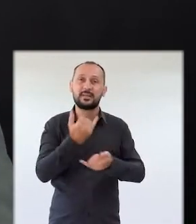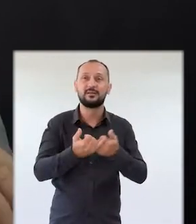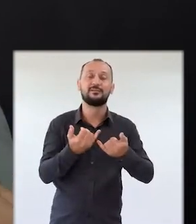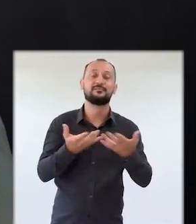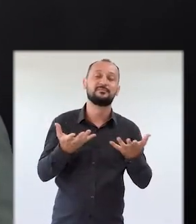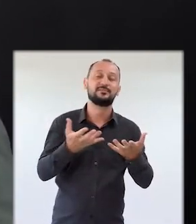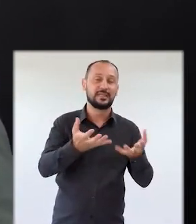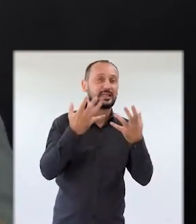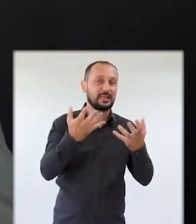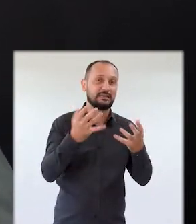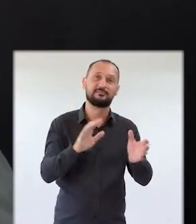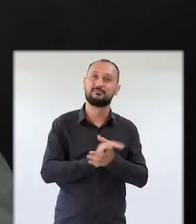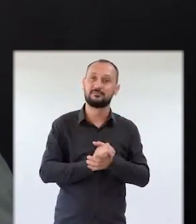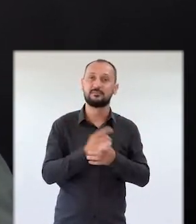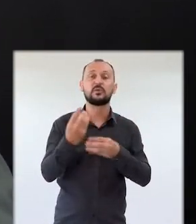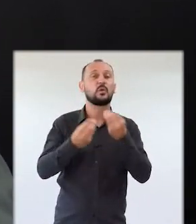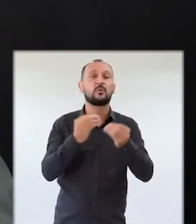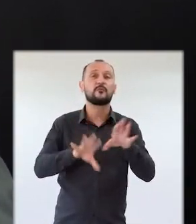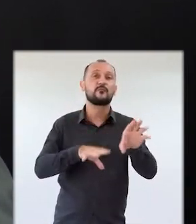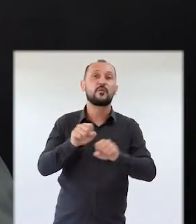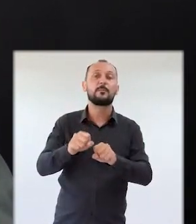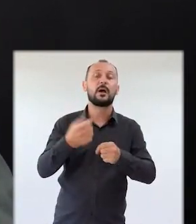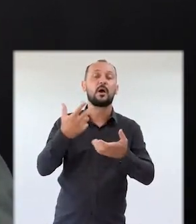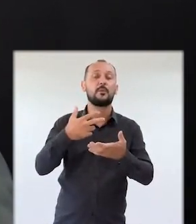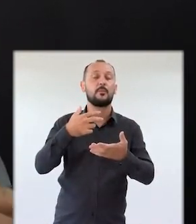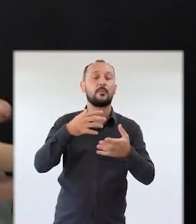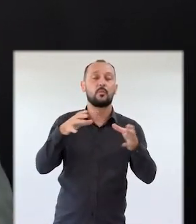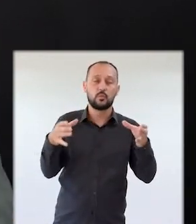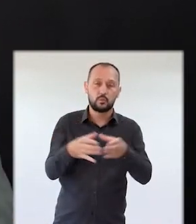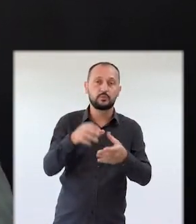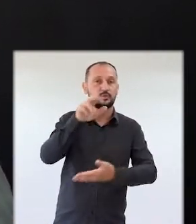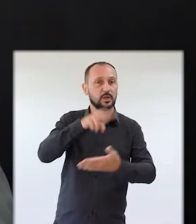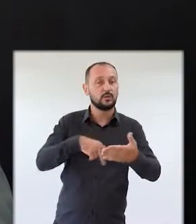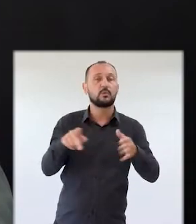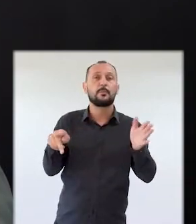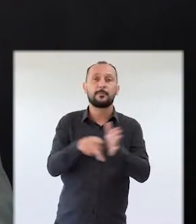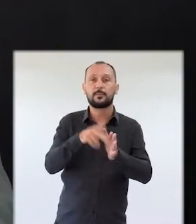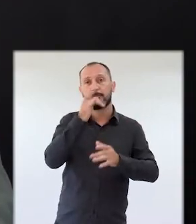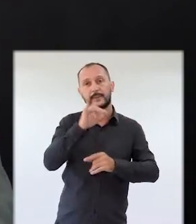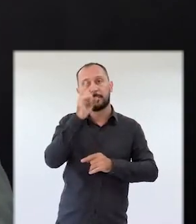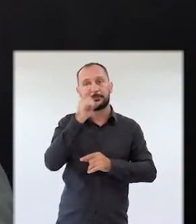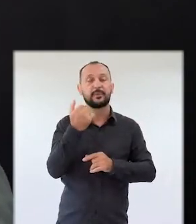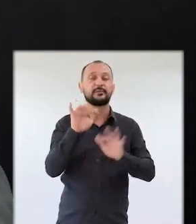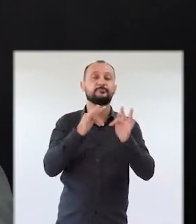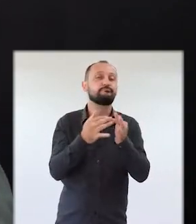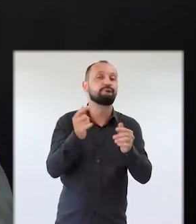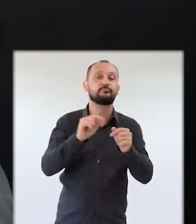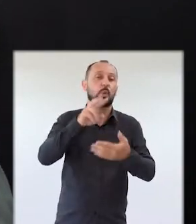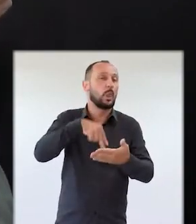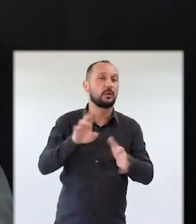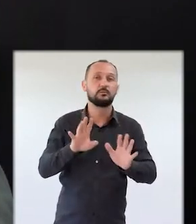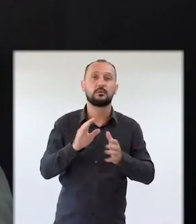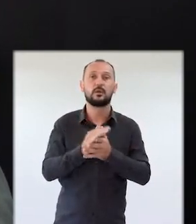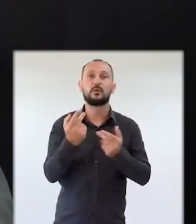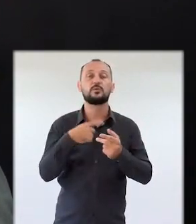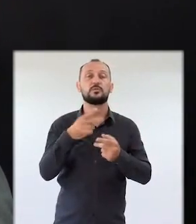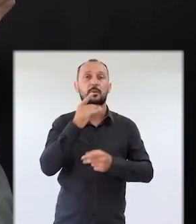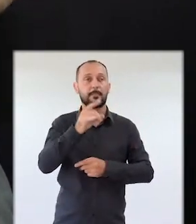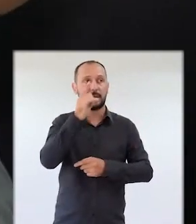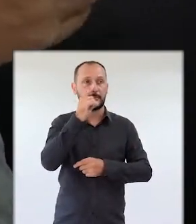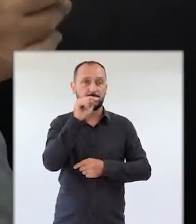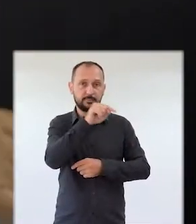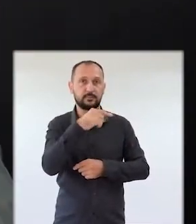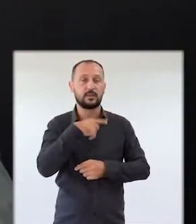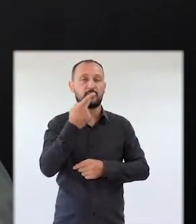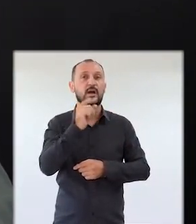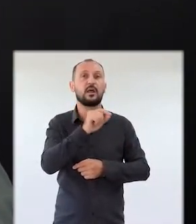tem como formar uma geração de leitores, né, quando os próprios pais não fazem. É a mesma coisa se eu for teu pai ou tua mãe, dizer: